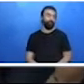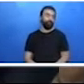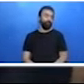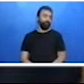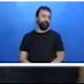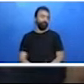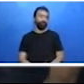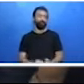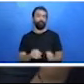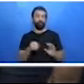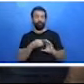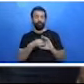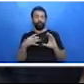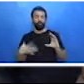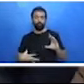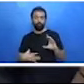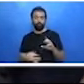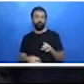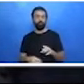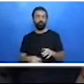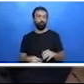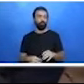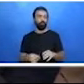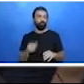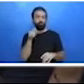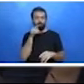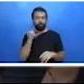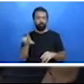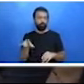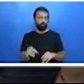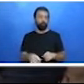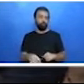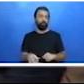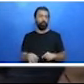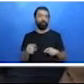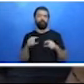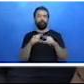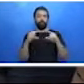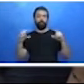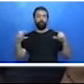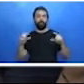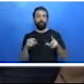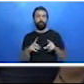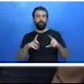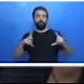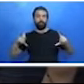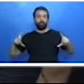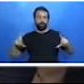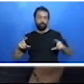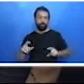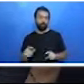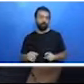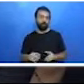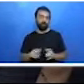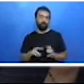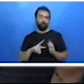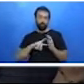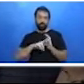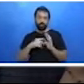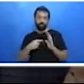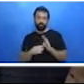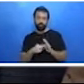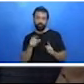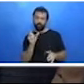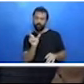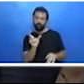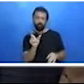Falamos sobre as características da linguagem do cordel, o que são versos e estrofes, quais são os sentidos das palavras dentro do texto